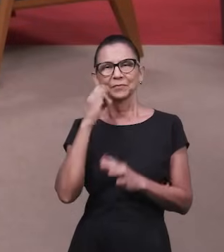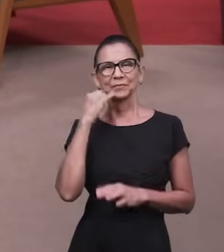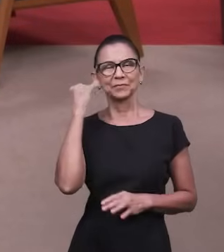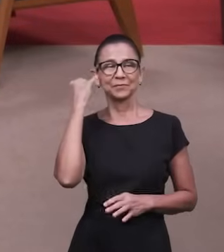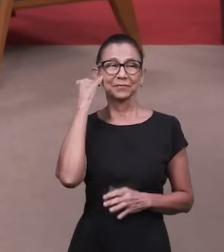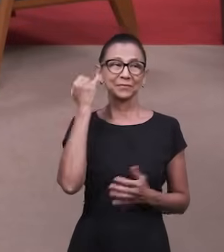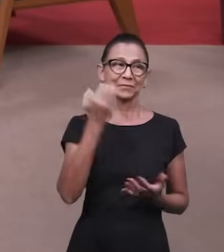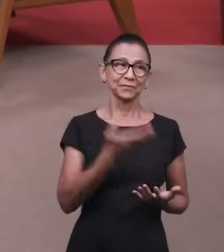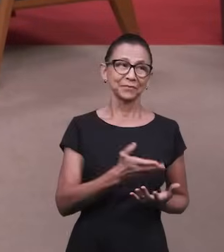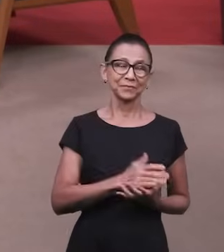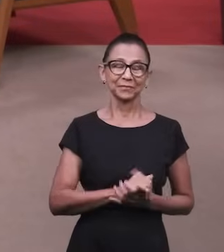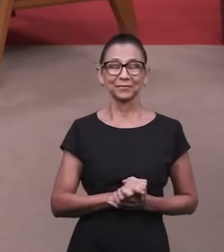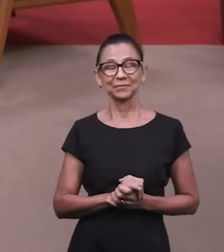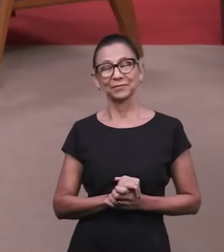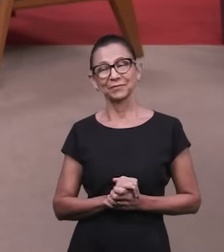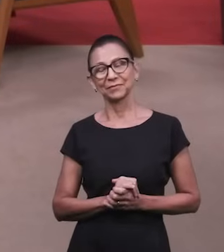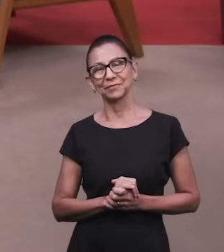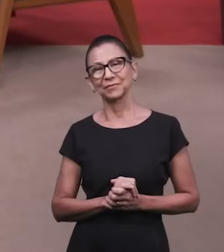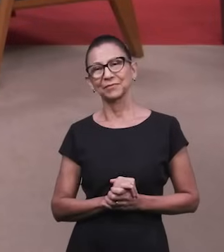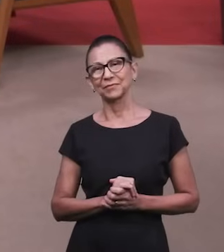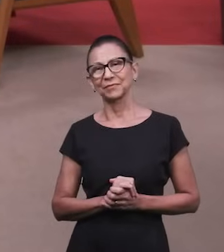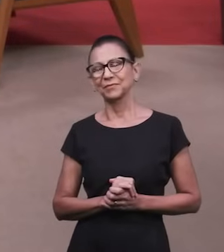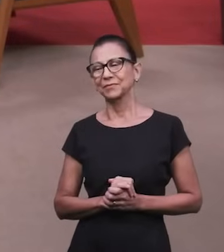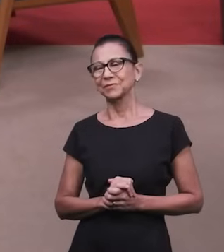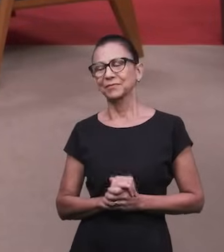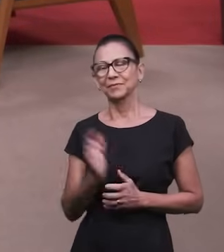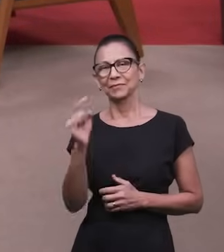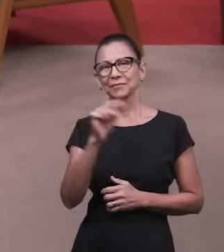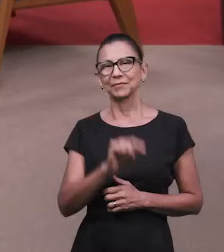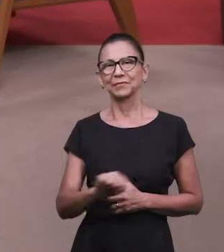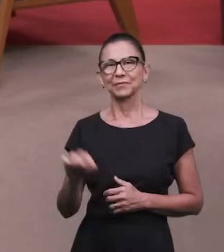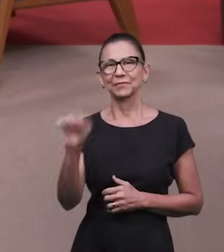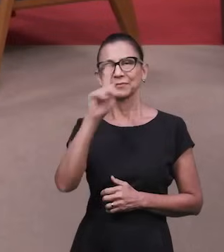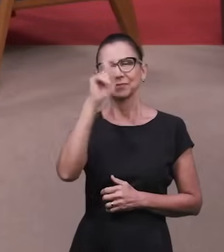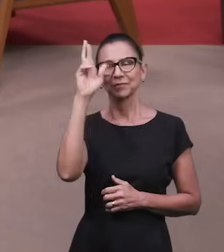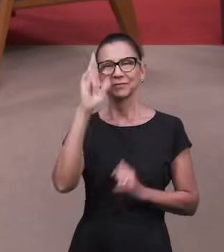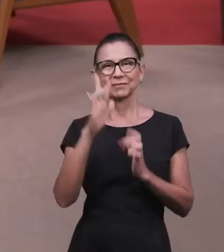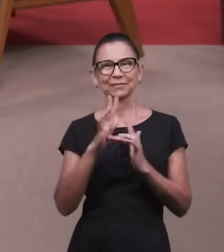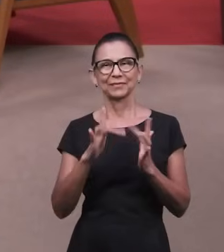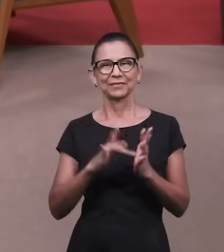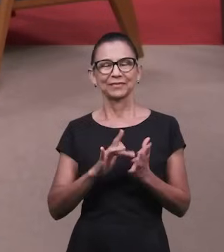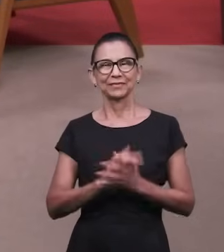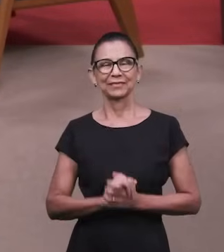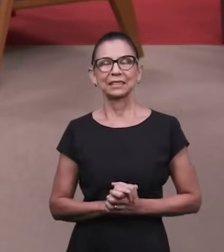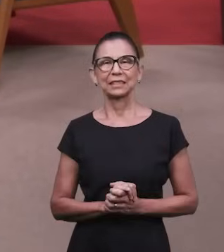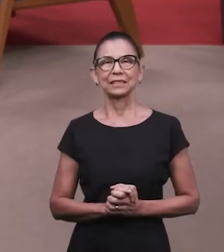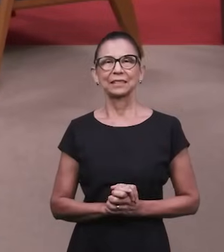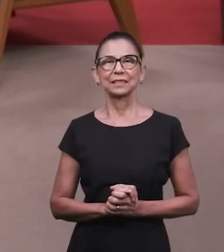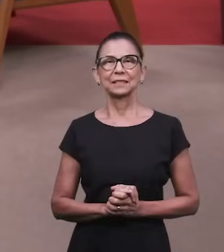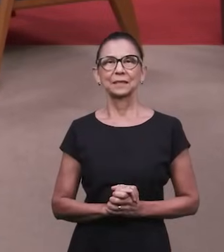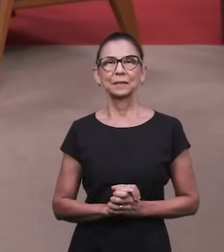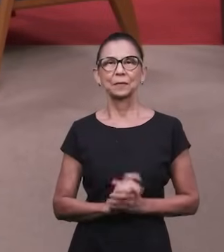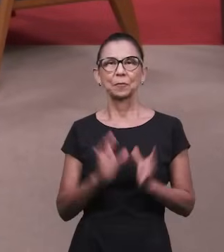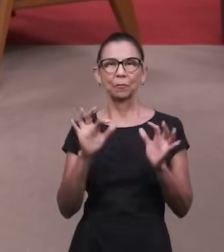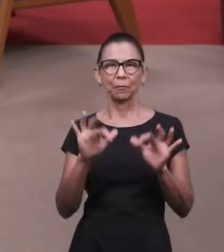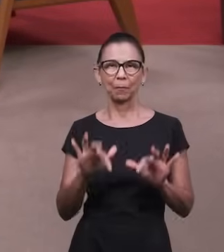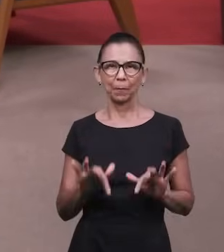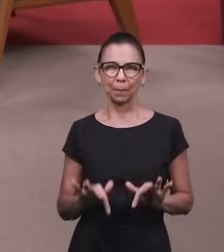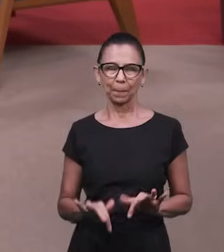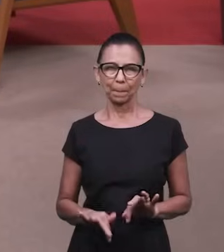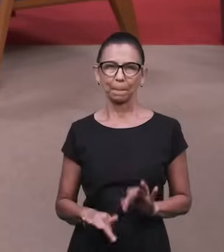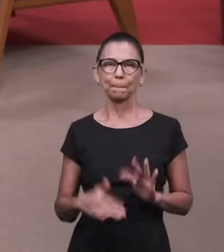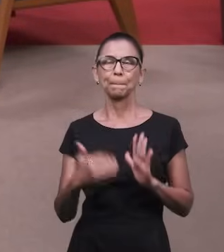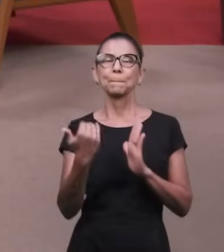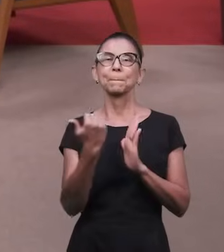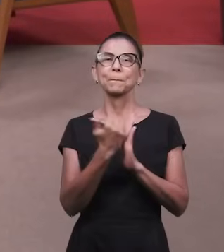Senhor Josias, Sérgio, Pai do Senhor a todos queridos. Muito bem, a gente então chega ao final de mais uma edição da nova